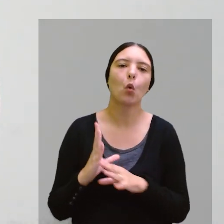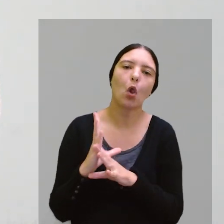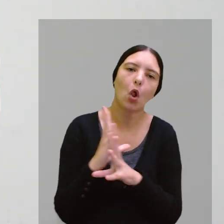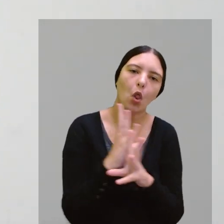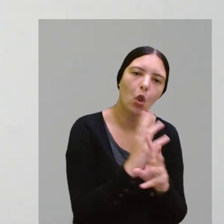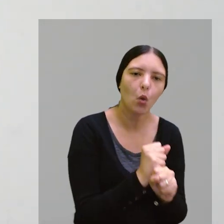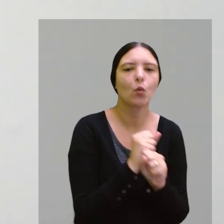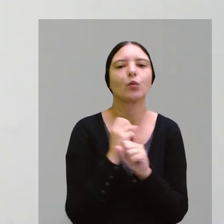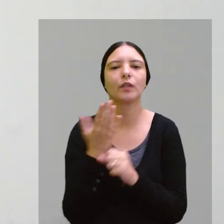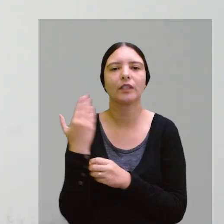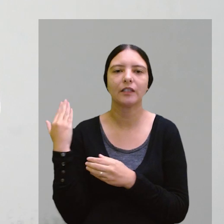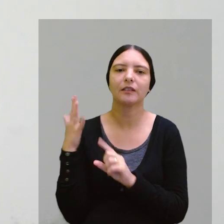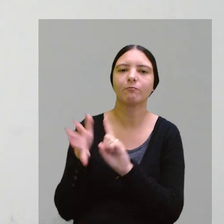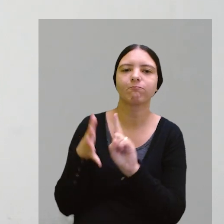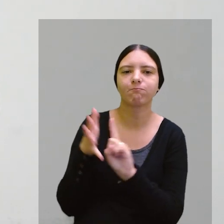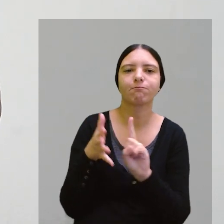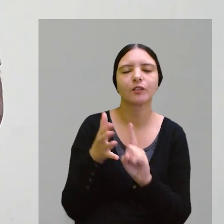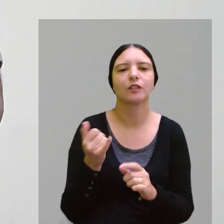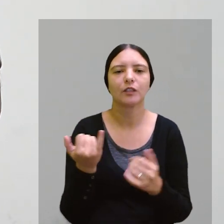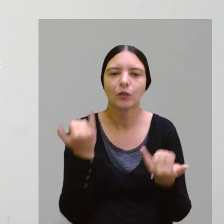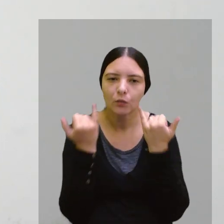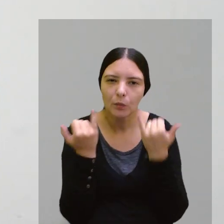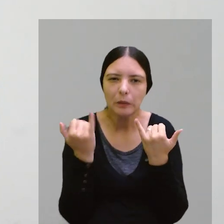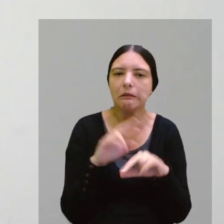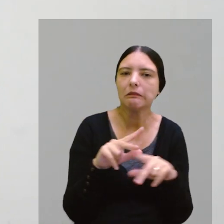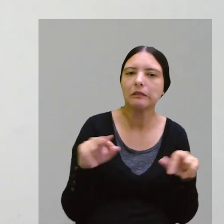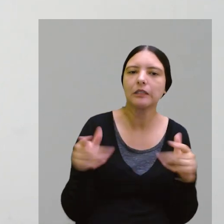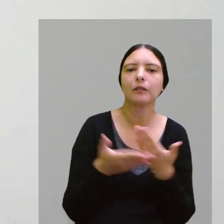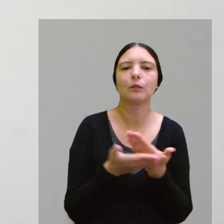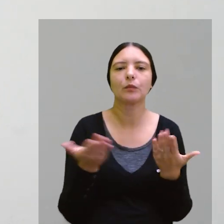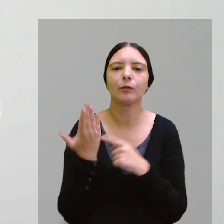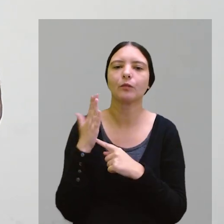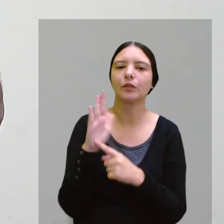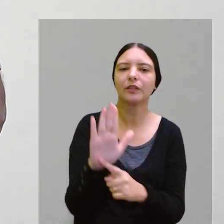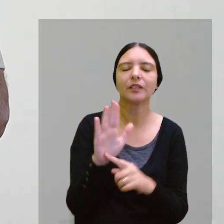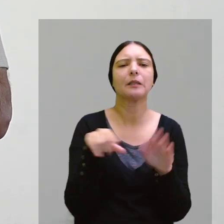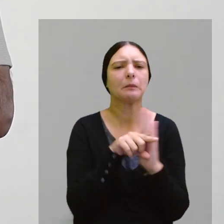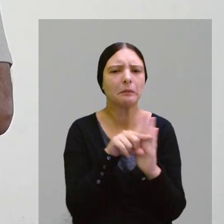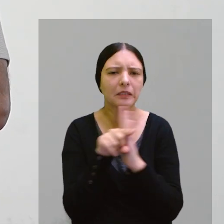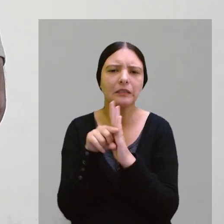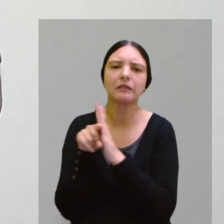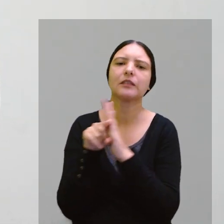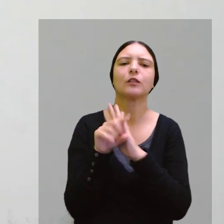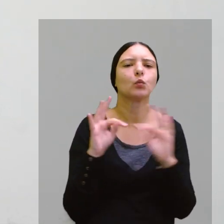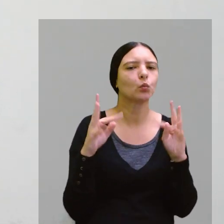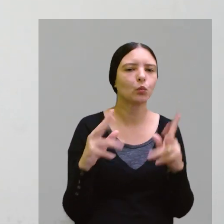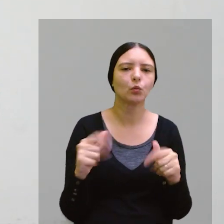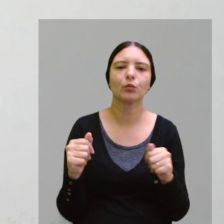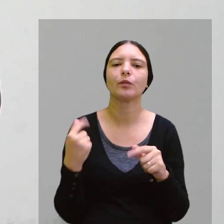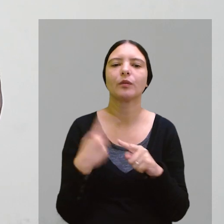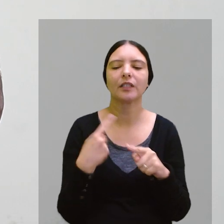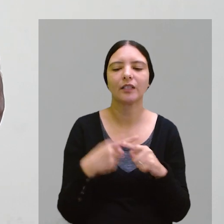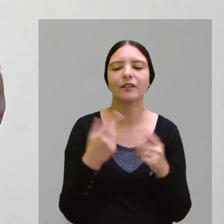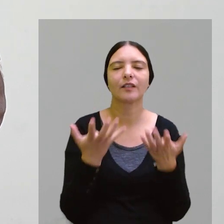somando tudo que eu falei, essa porção de dados que eu joguei para vocês, informações, pesquisas, tudo mais, só